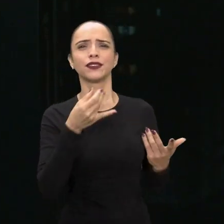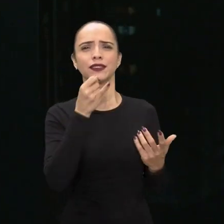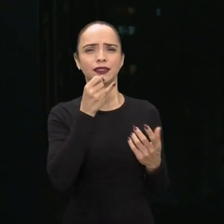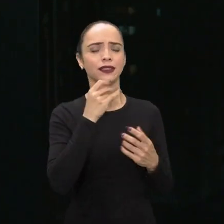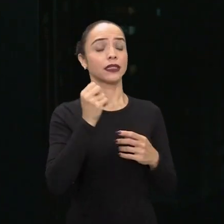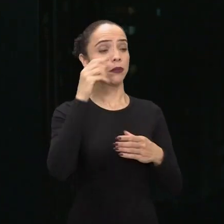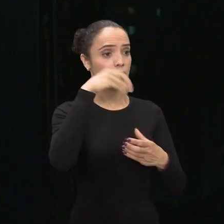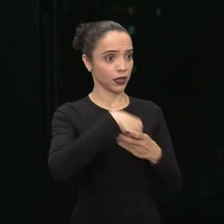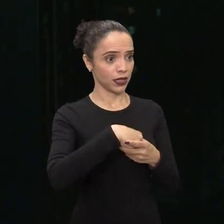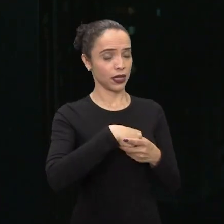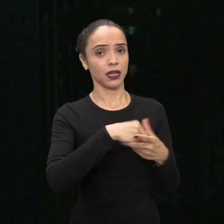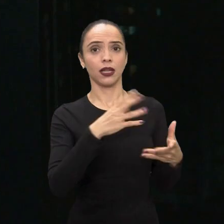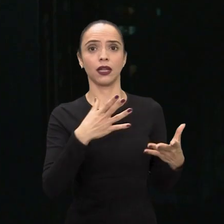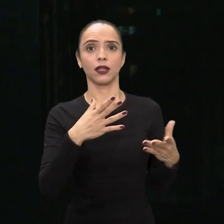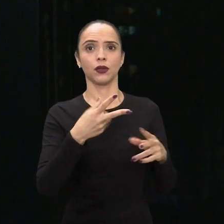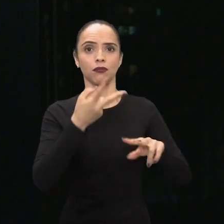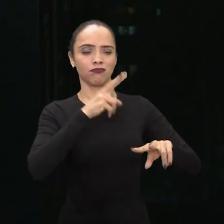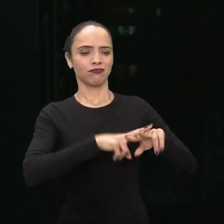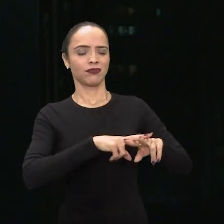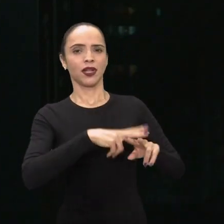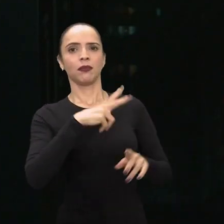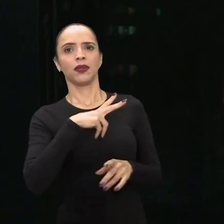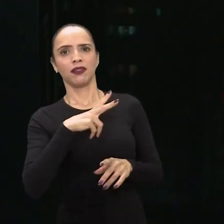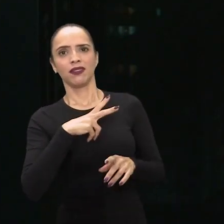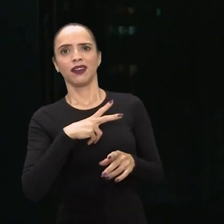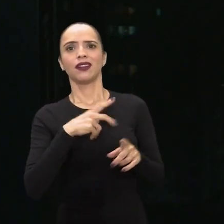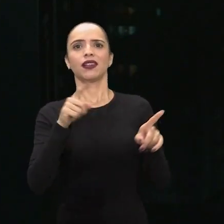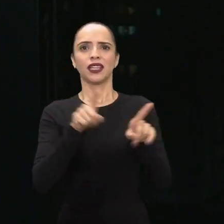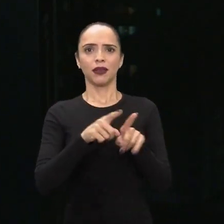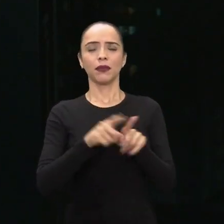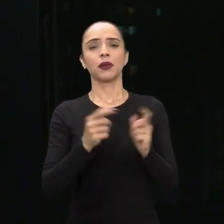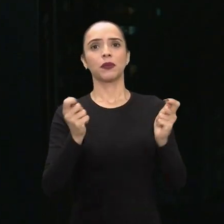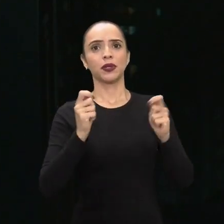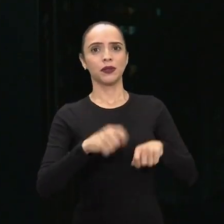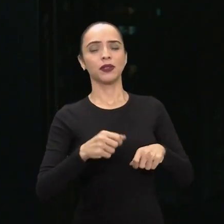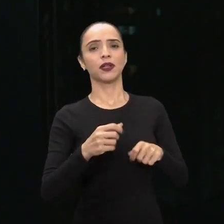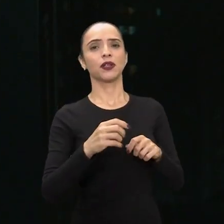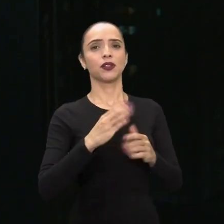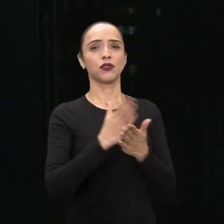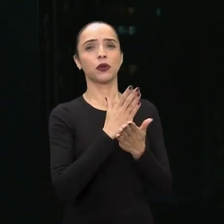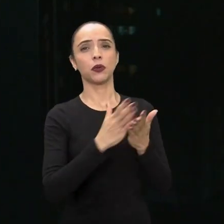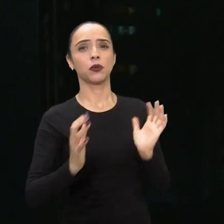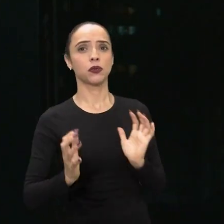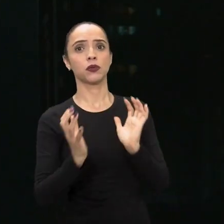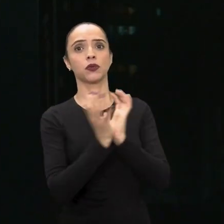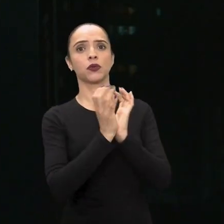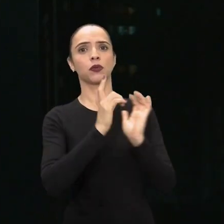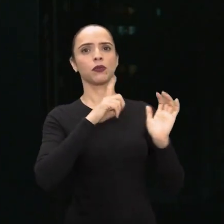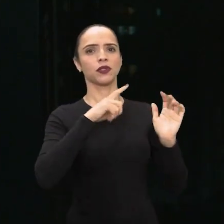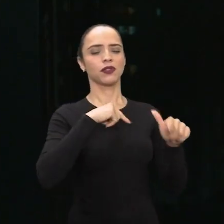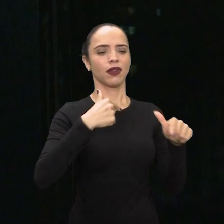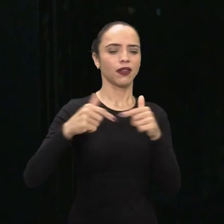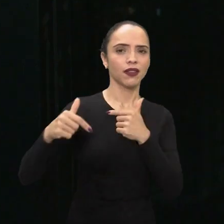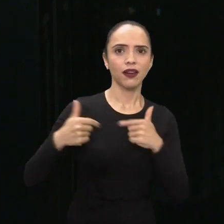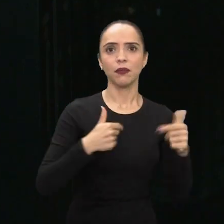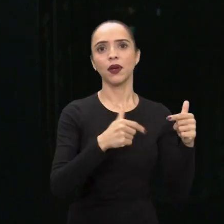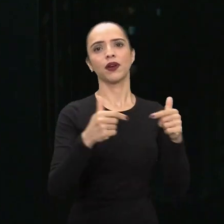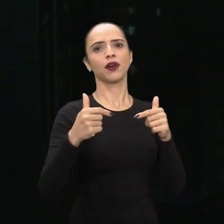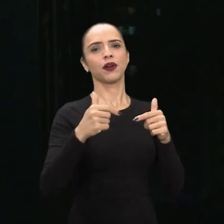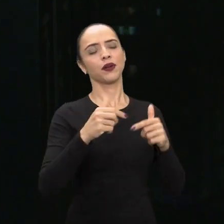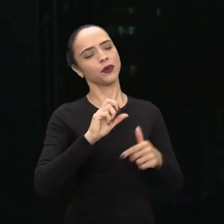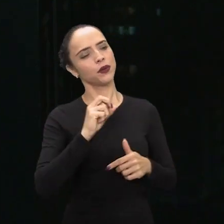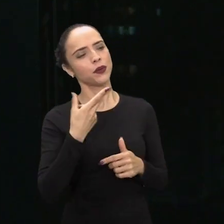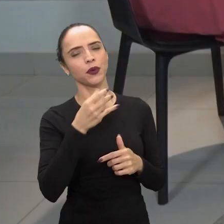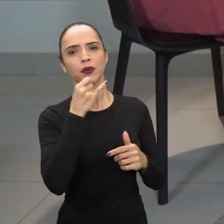prisional e também nessa possibilidade de determinados grupos promover em trabalho promoverem algum tipo